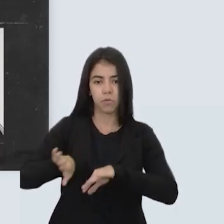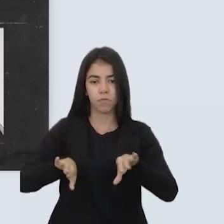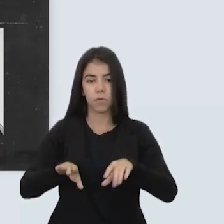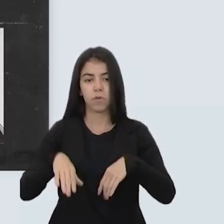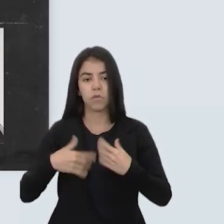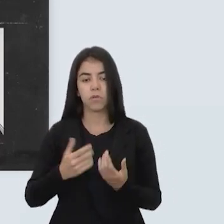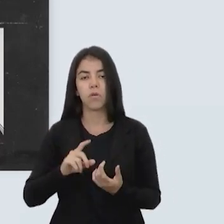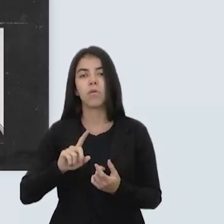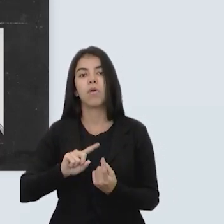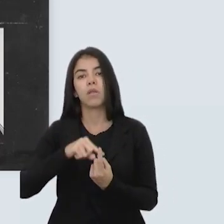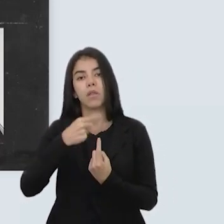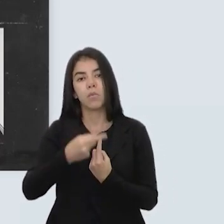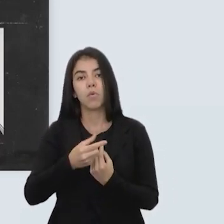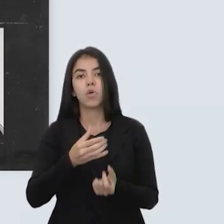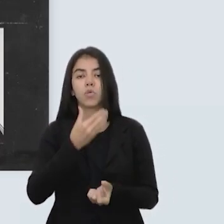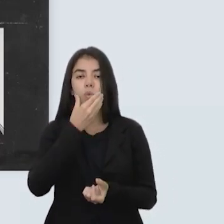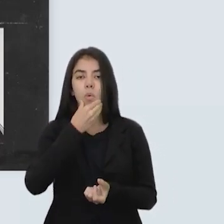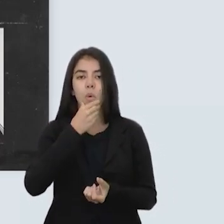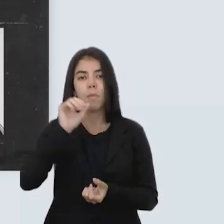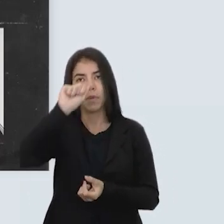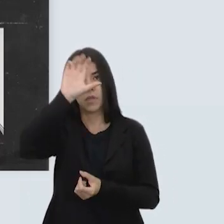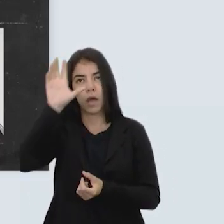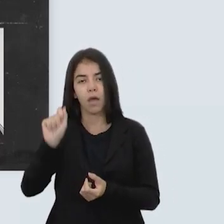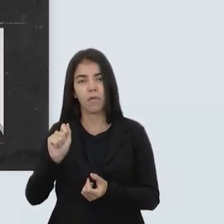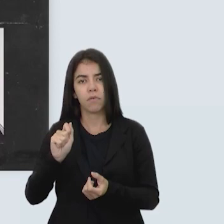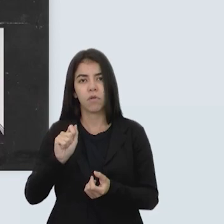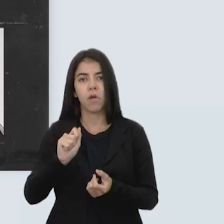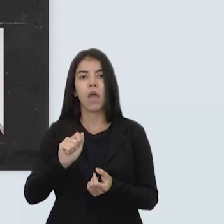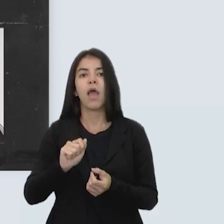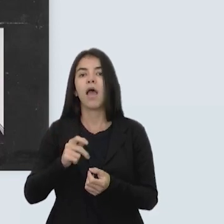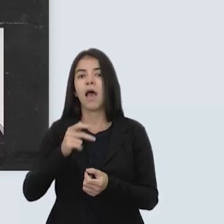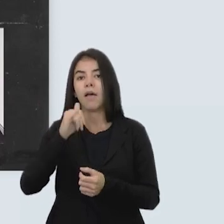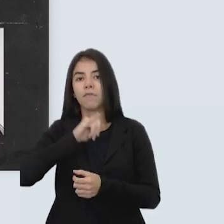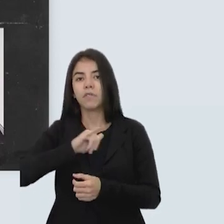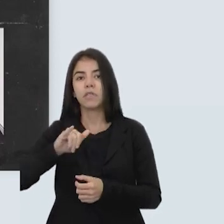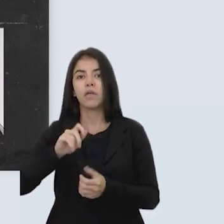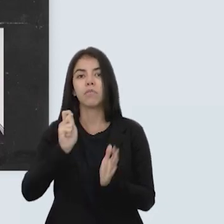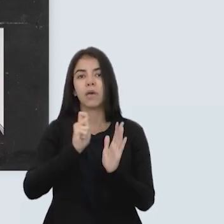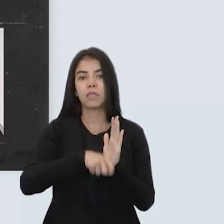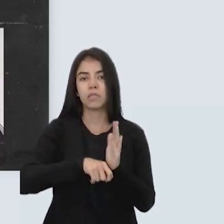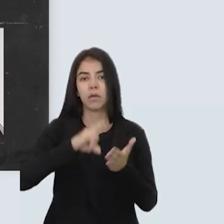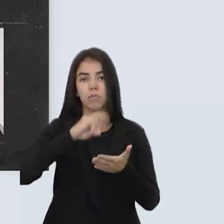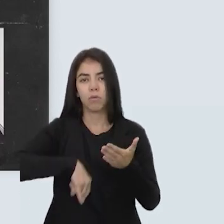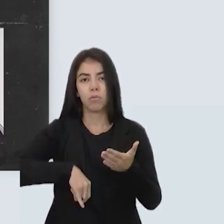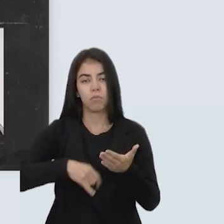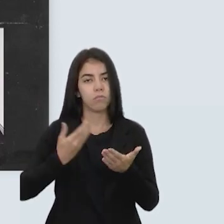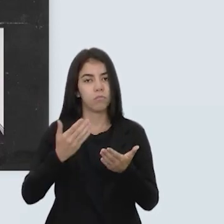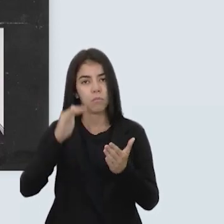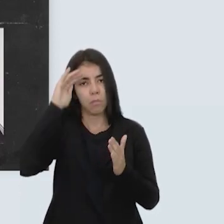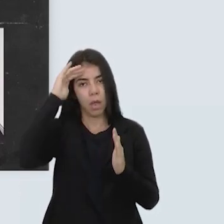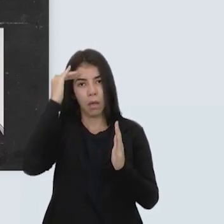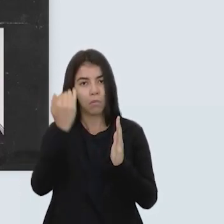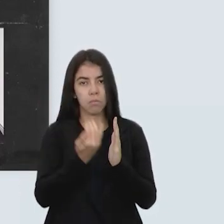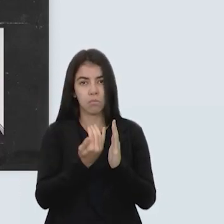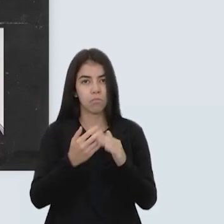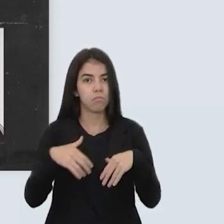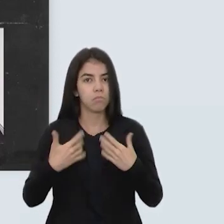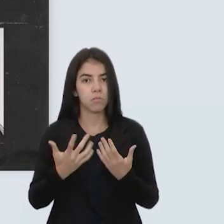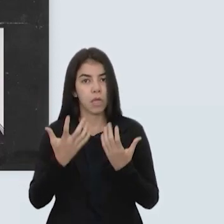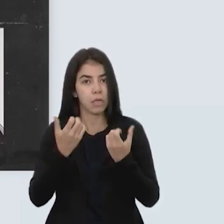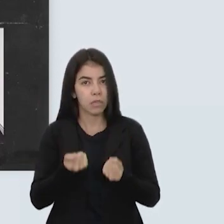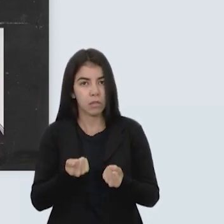nenhum africano foi consultado para assinar o documento no final e aceitar os termos. Isso resultou num